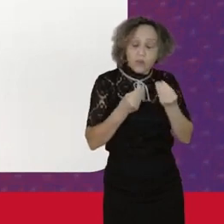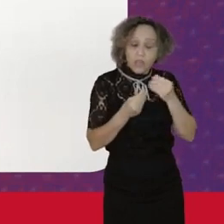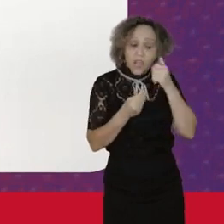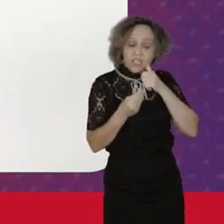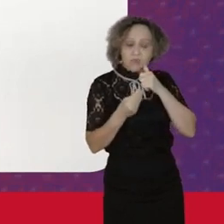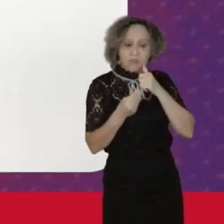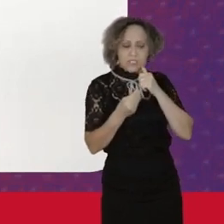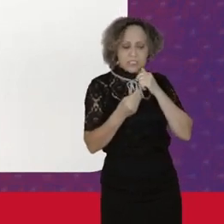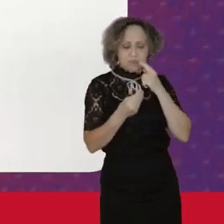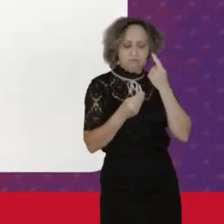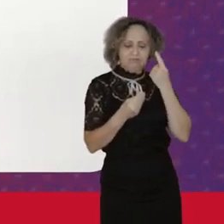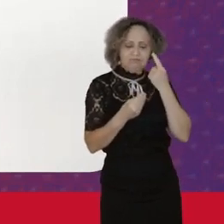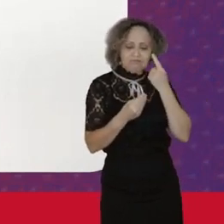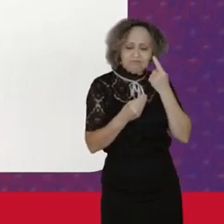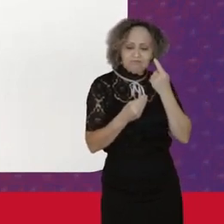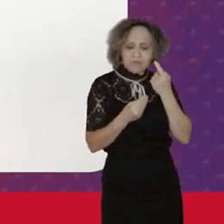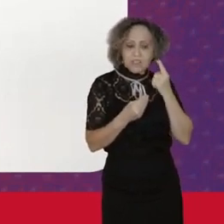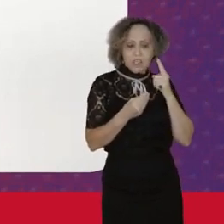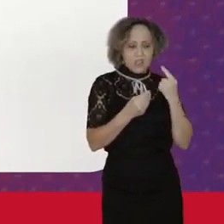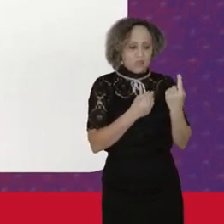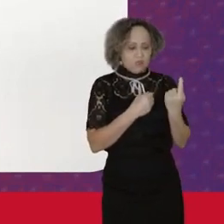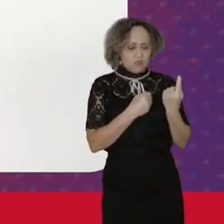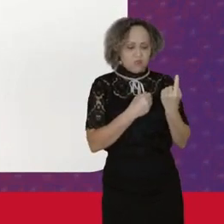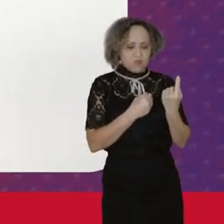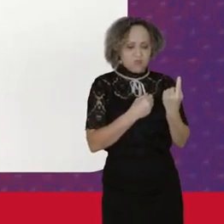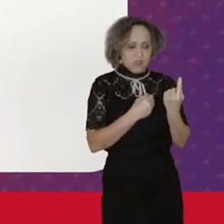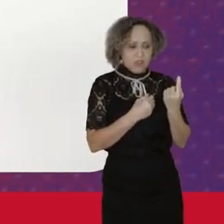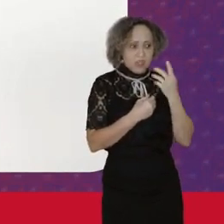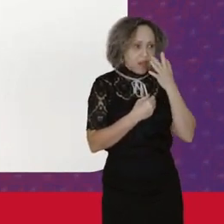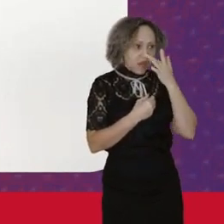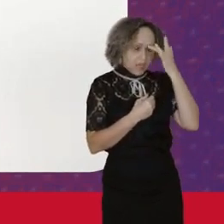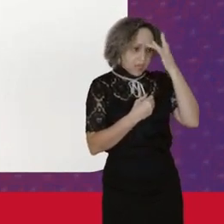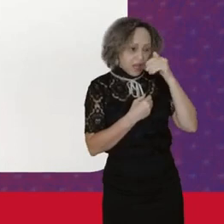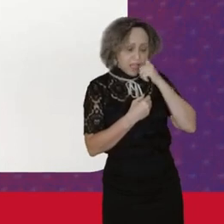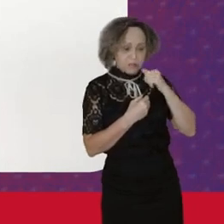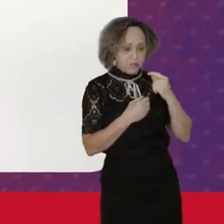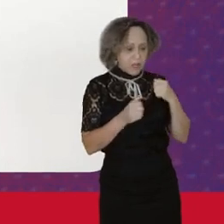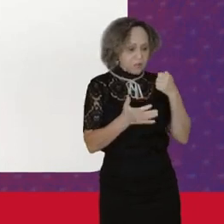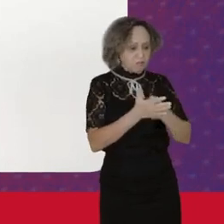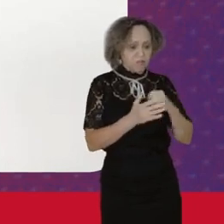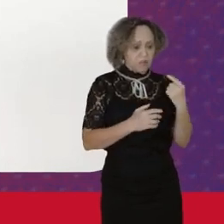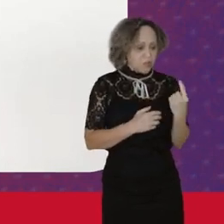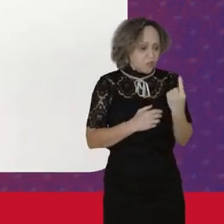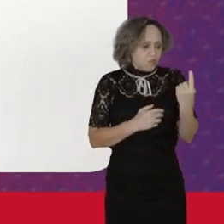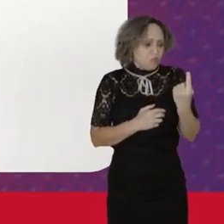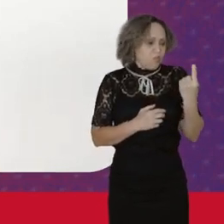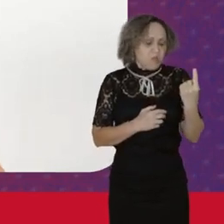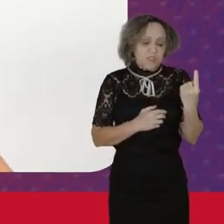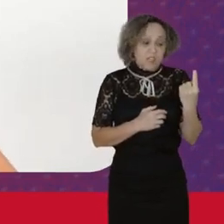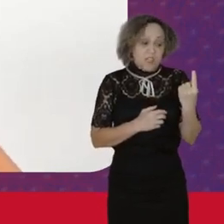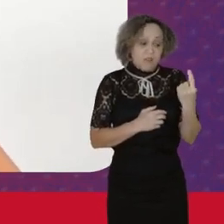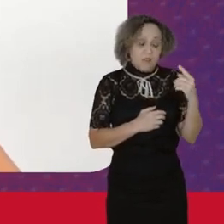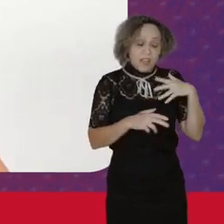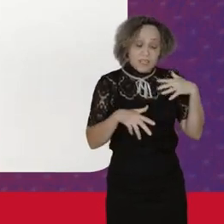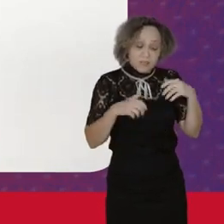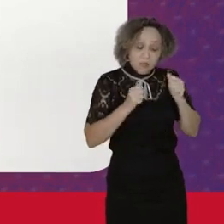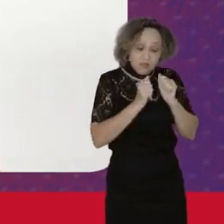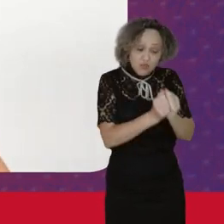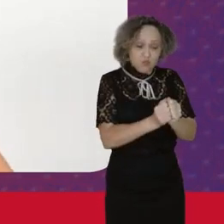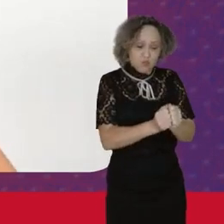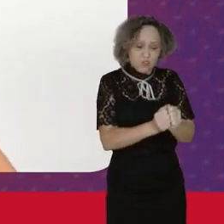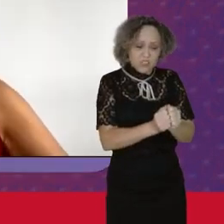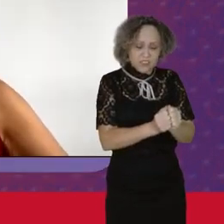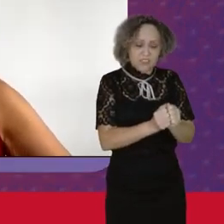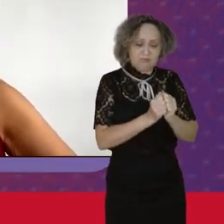isso muito bem, elas não vão sozinhas, elas pegam nas mãos das outras mulheres, né? E seguem nesse caminho,